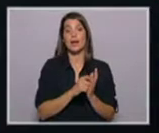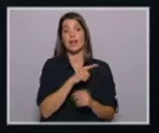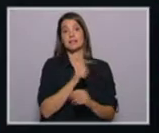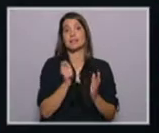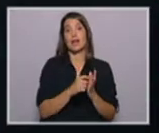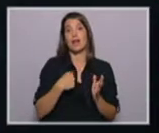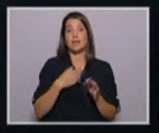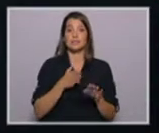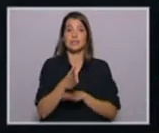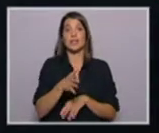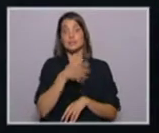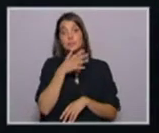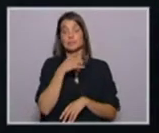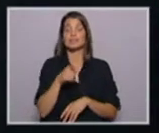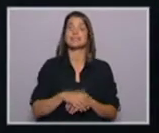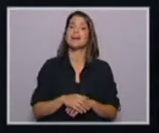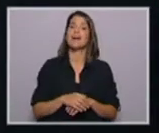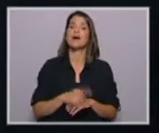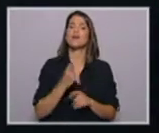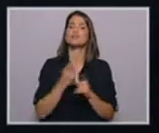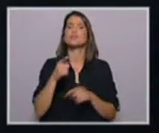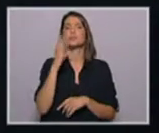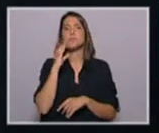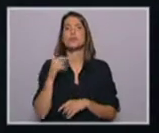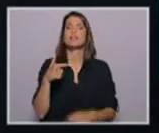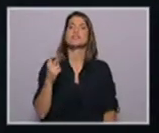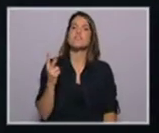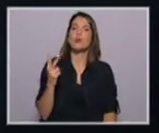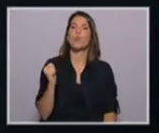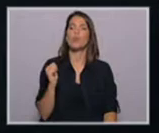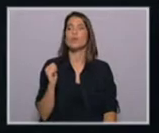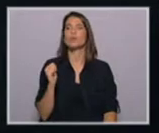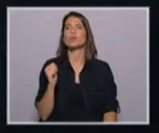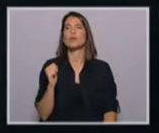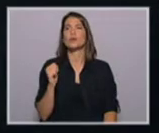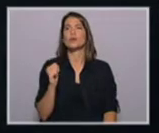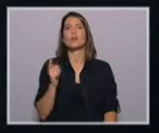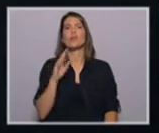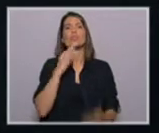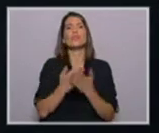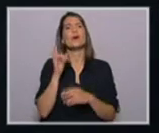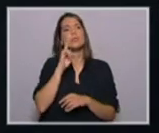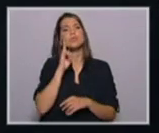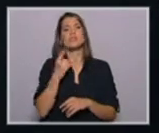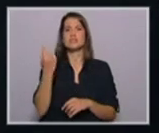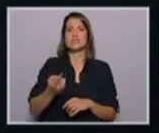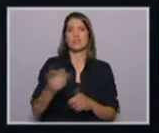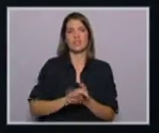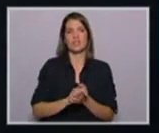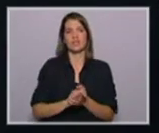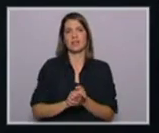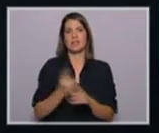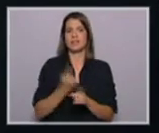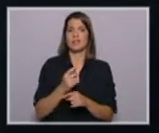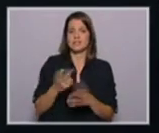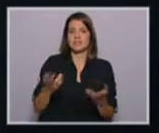Porquê é que tu achas que a televisão não deu a importância devida àquilo que se estava mesmo a